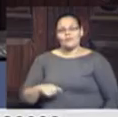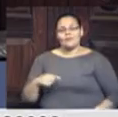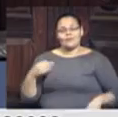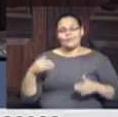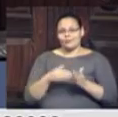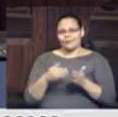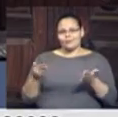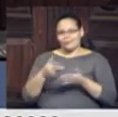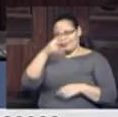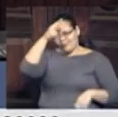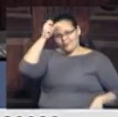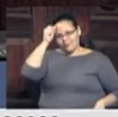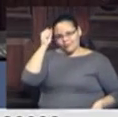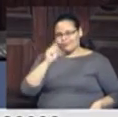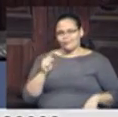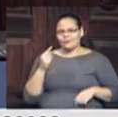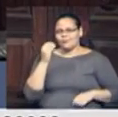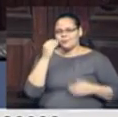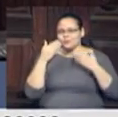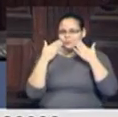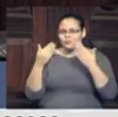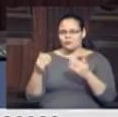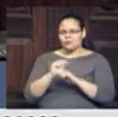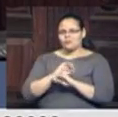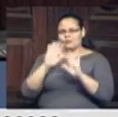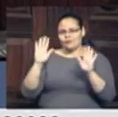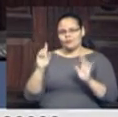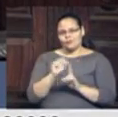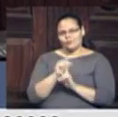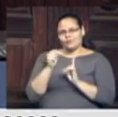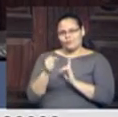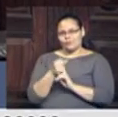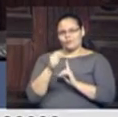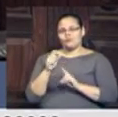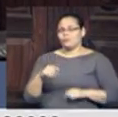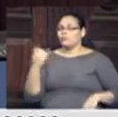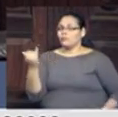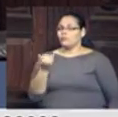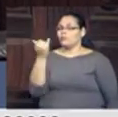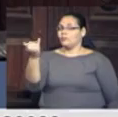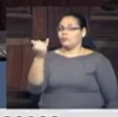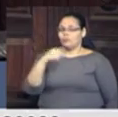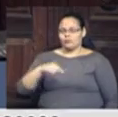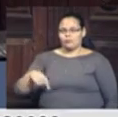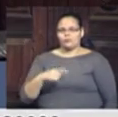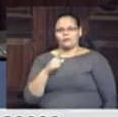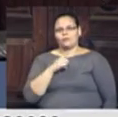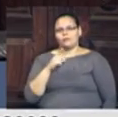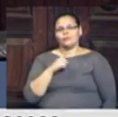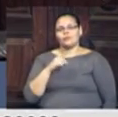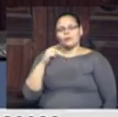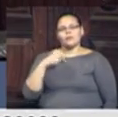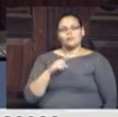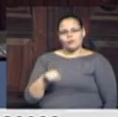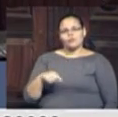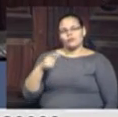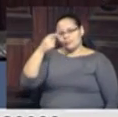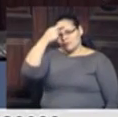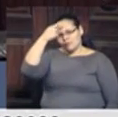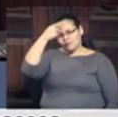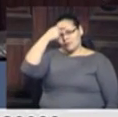até hoje não foi demonstrada de maneira clara à sociedade. É importante que nós tenhamos essa consciência.